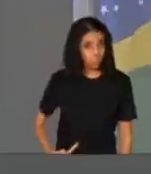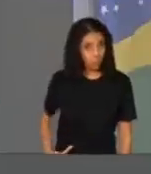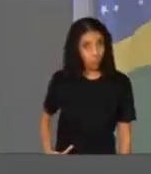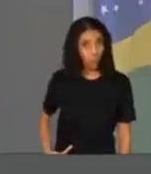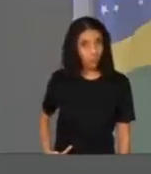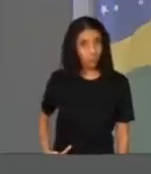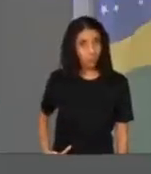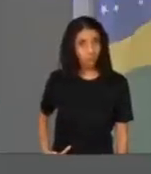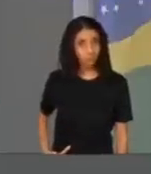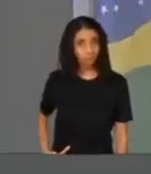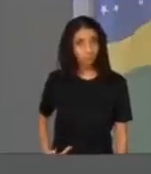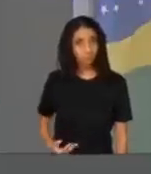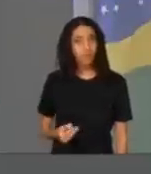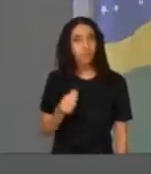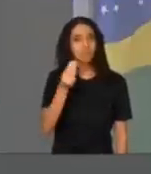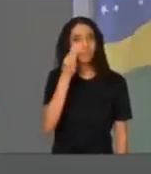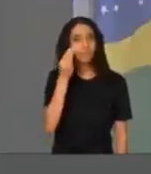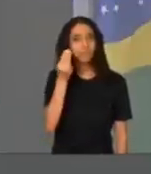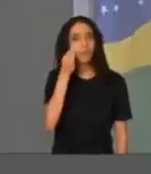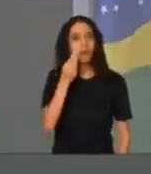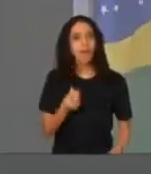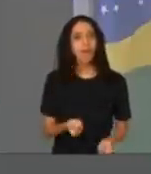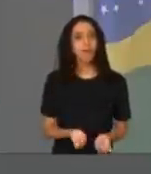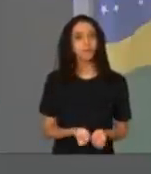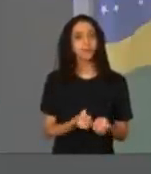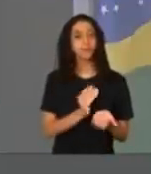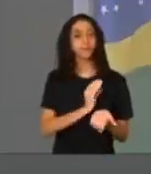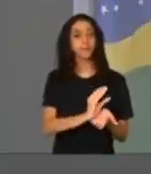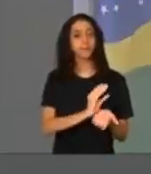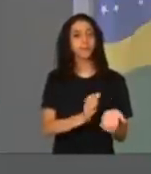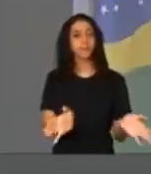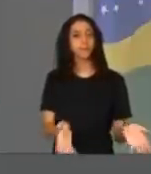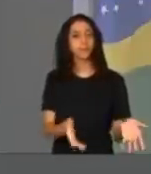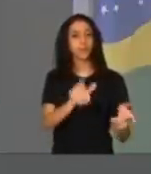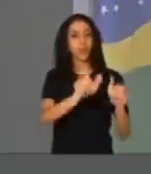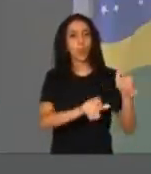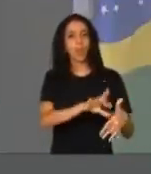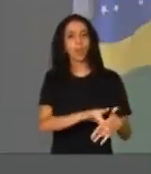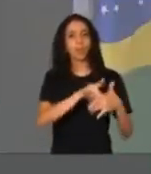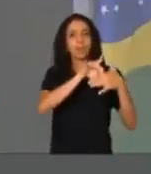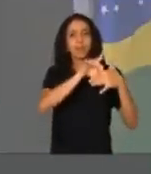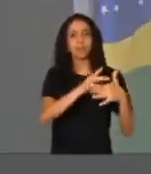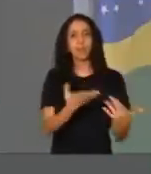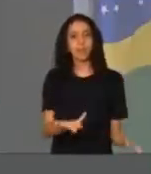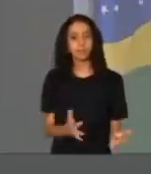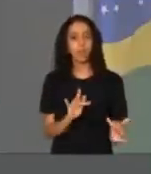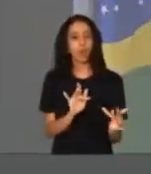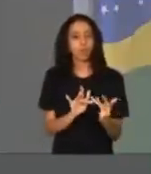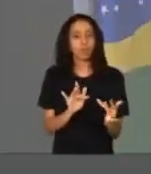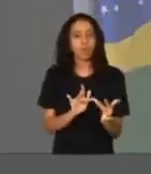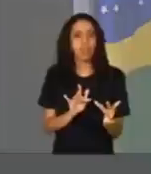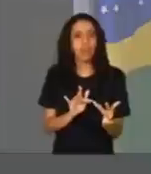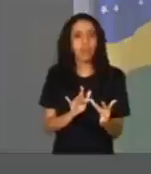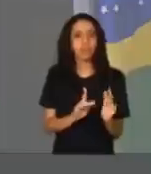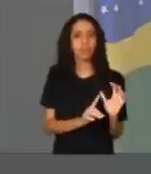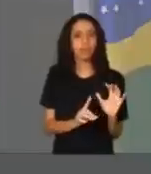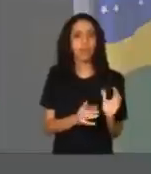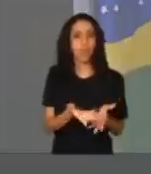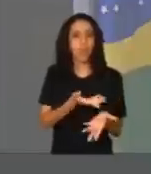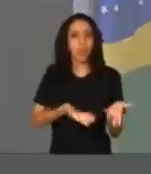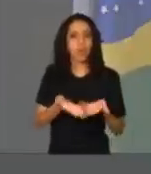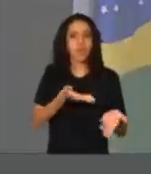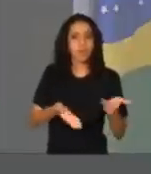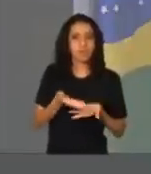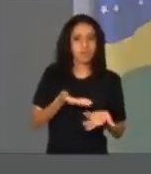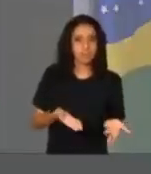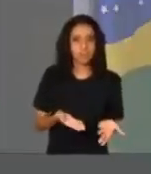beneficiar os amigos do rei, para beneficiar aqueles que têm bons contatos no governo, para fazer com que o mercado deixe